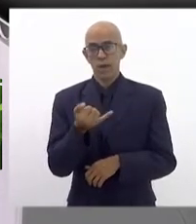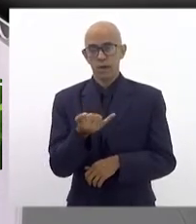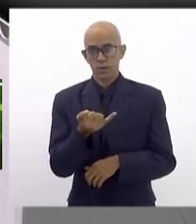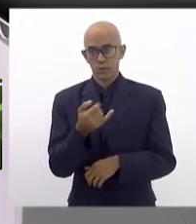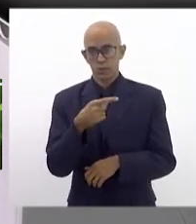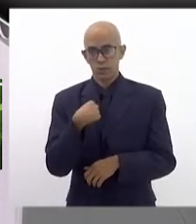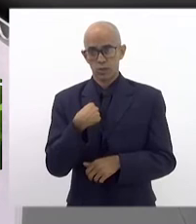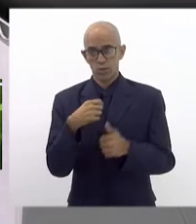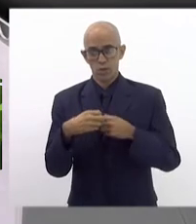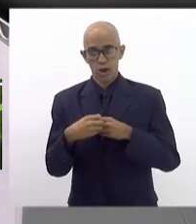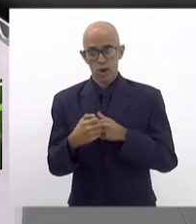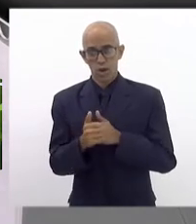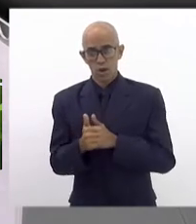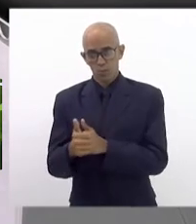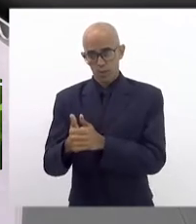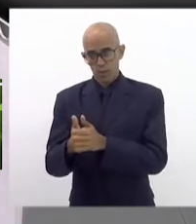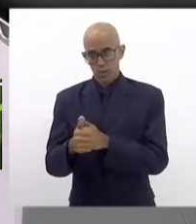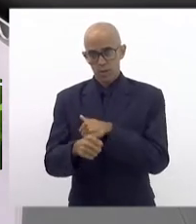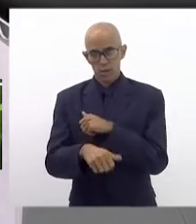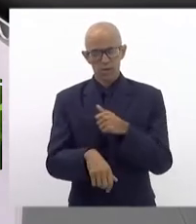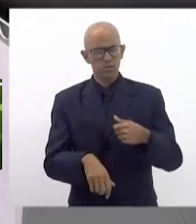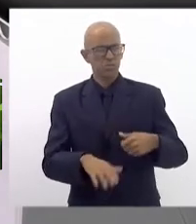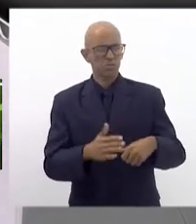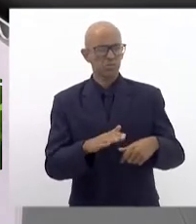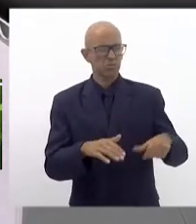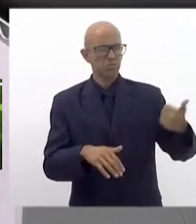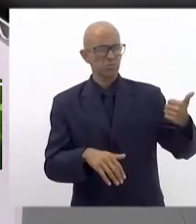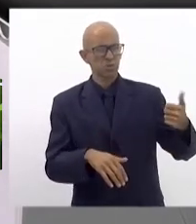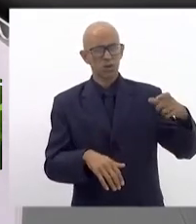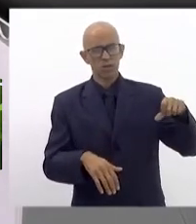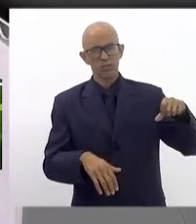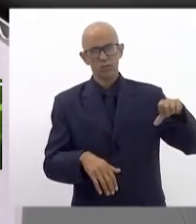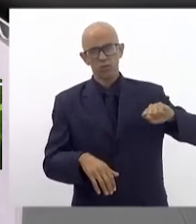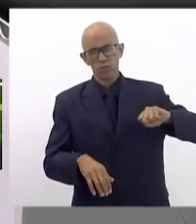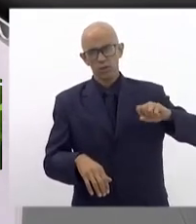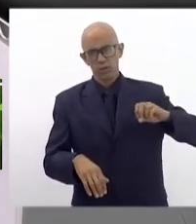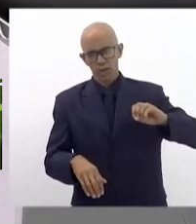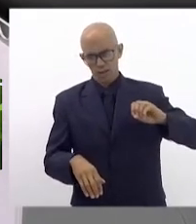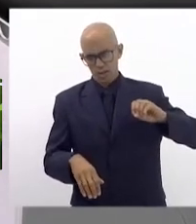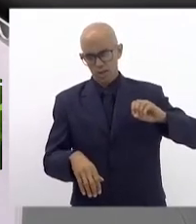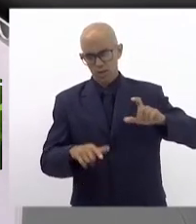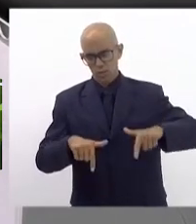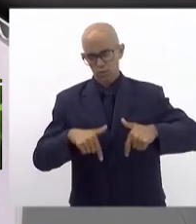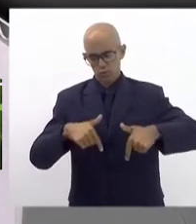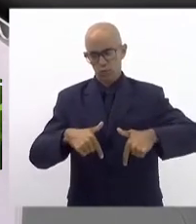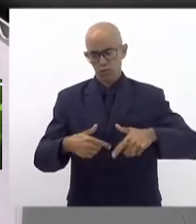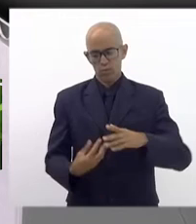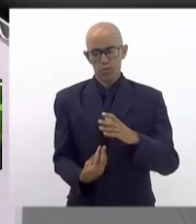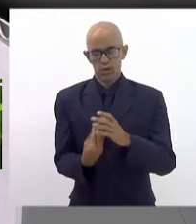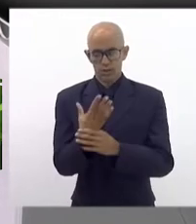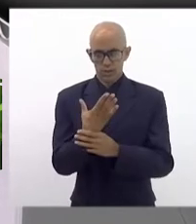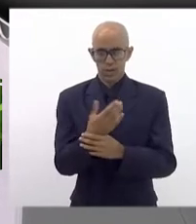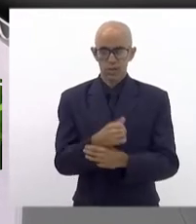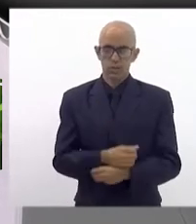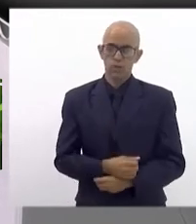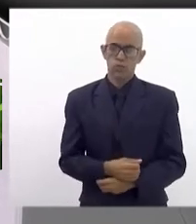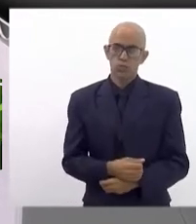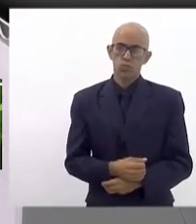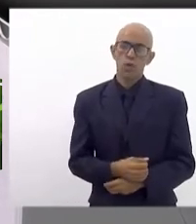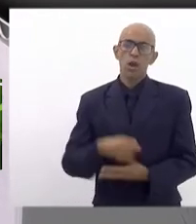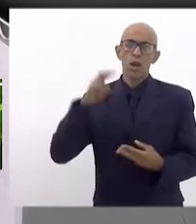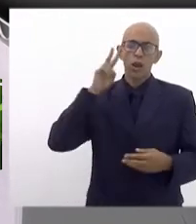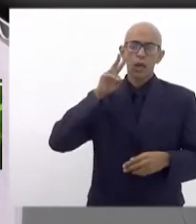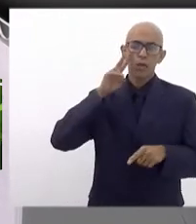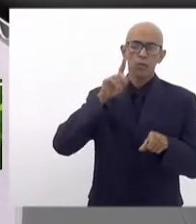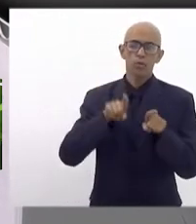de muito perto, na década de 1980, os esforços para a criação da FAPERJ. Lembro também que o então